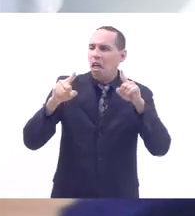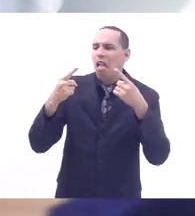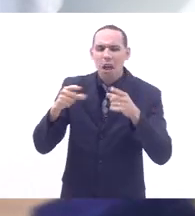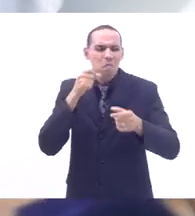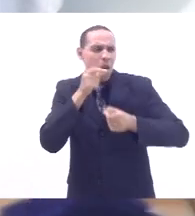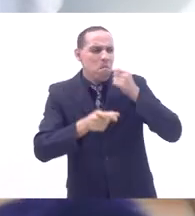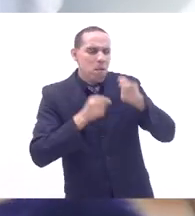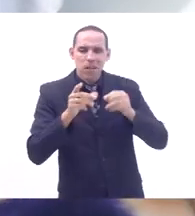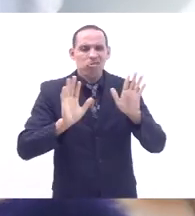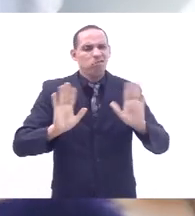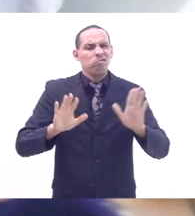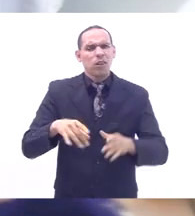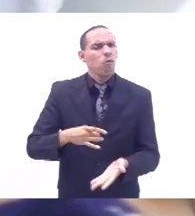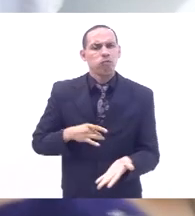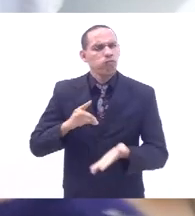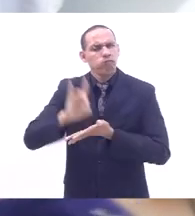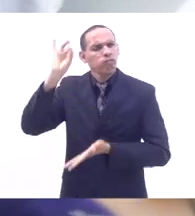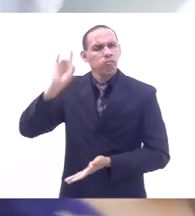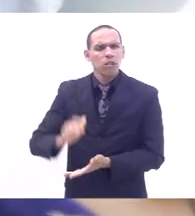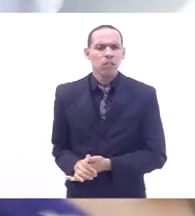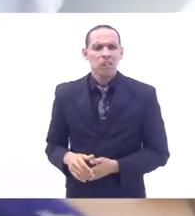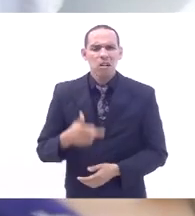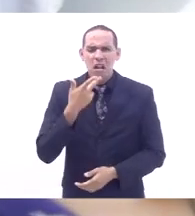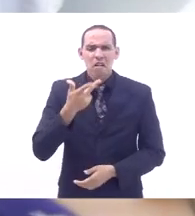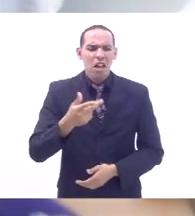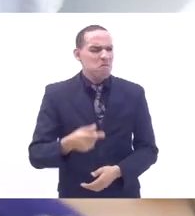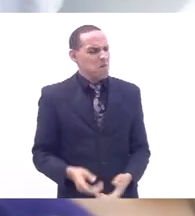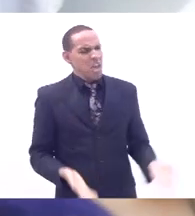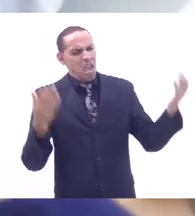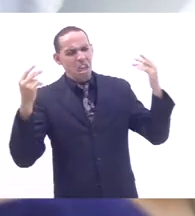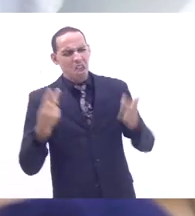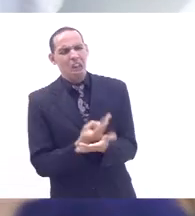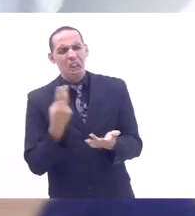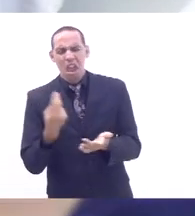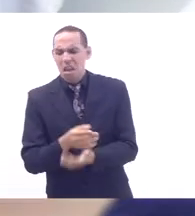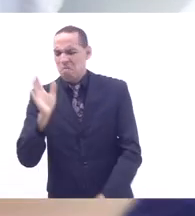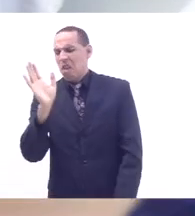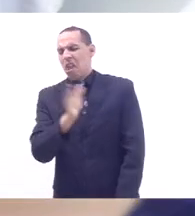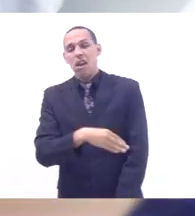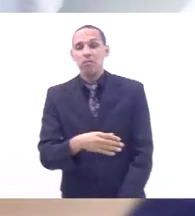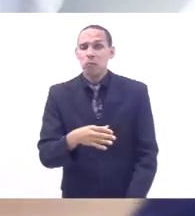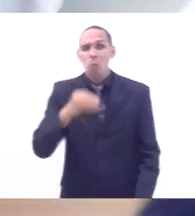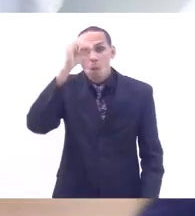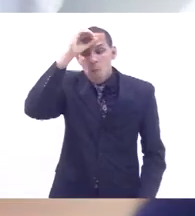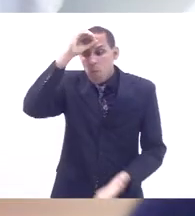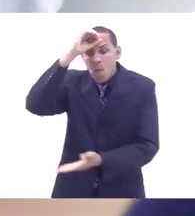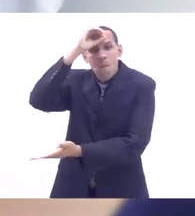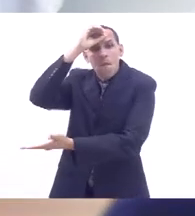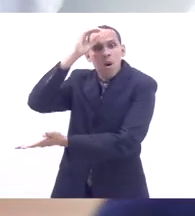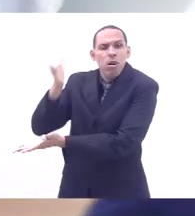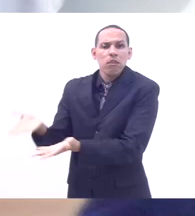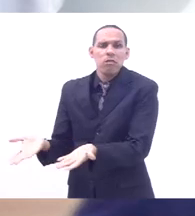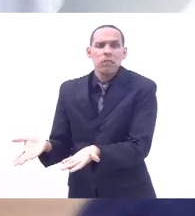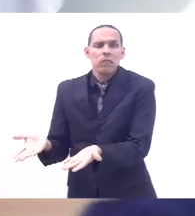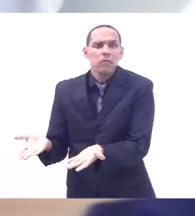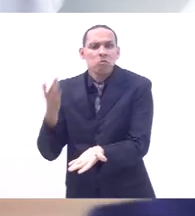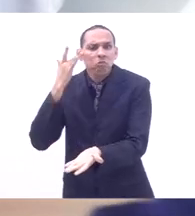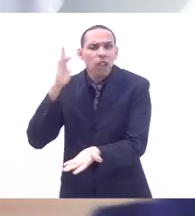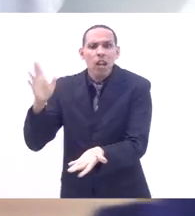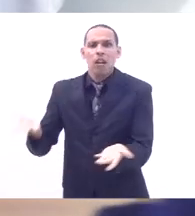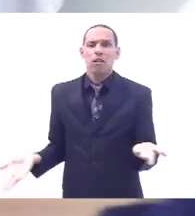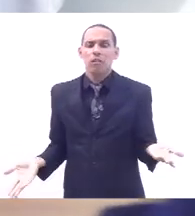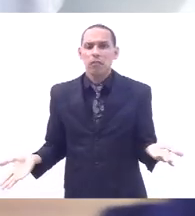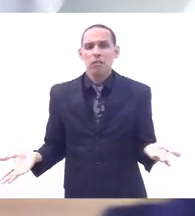Eu odeio isso, uma pessoa chegar e falar mal de uma coisa que nem conhece, nunca viu, nunca ouviu,